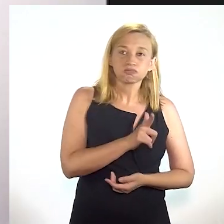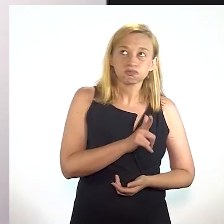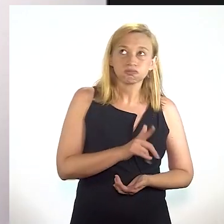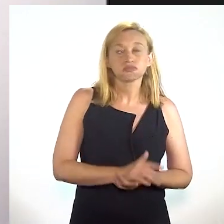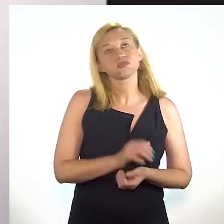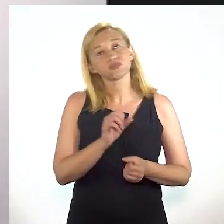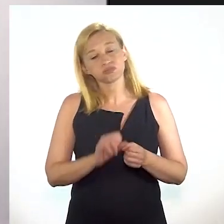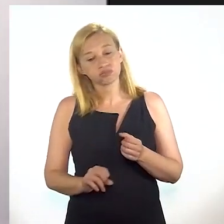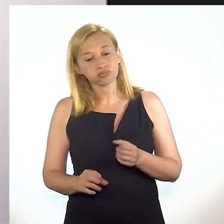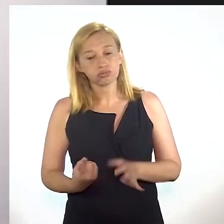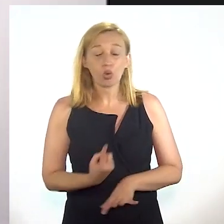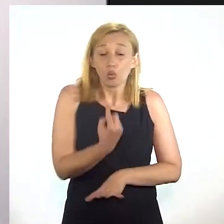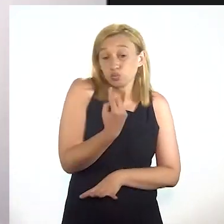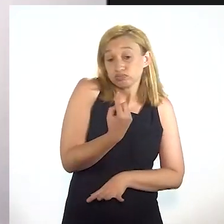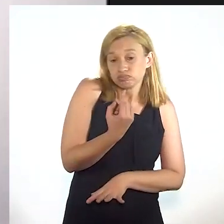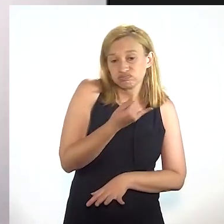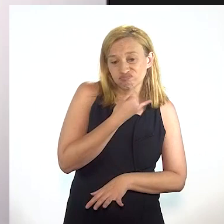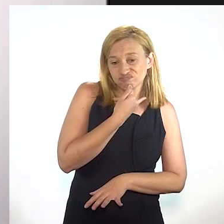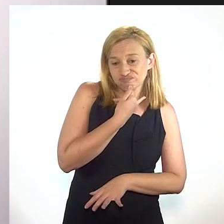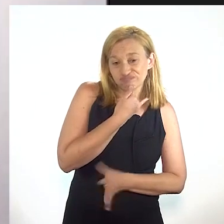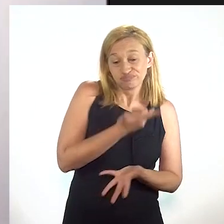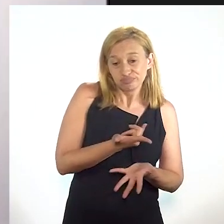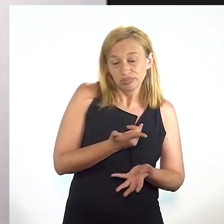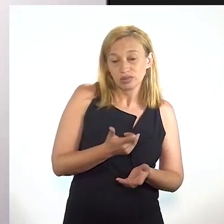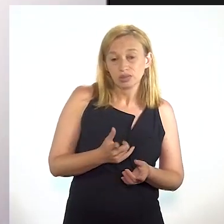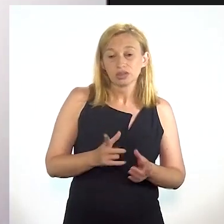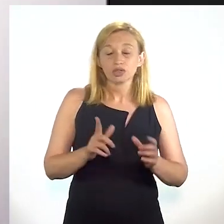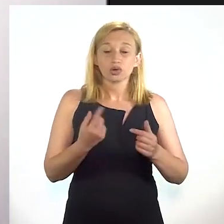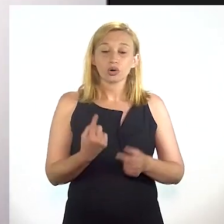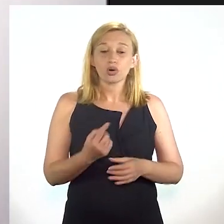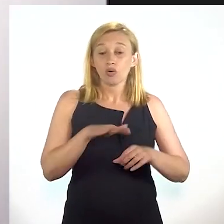em 2020, eu consegui fazer